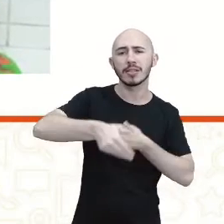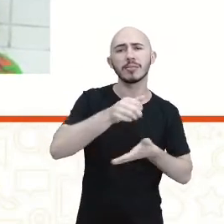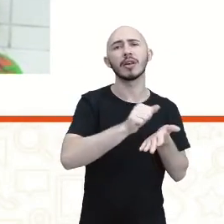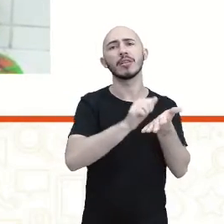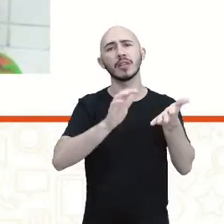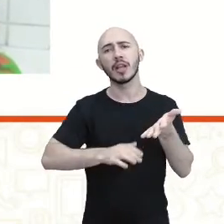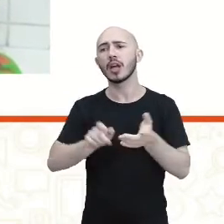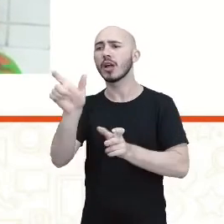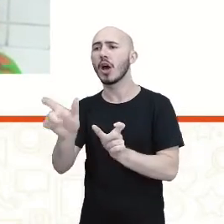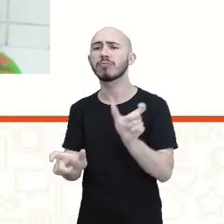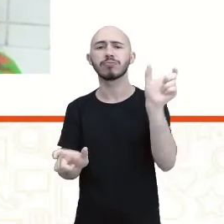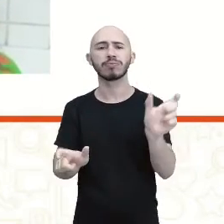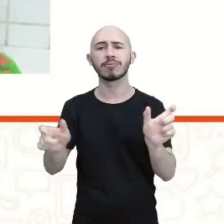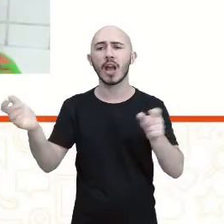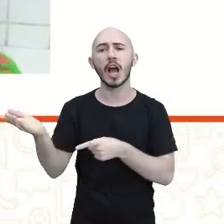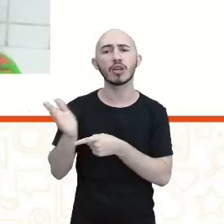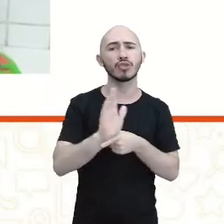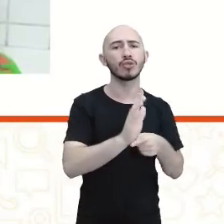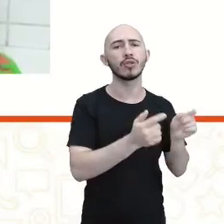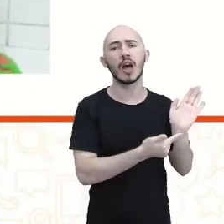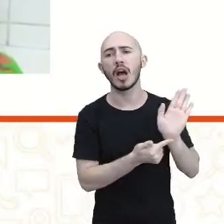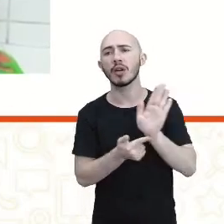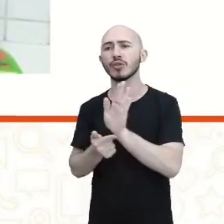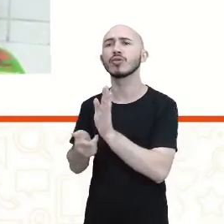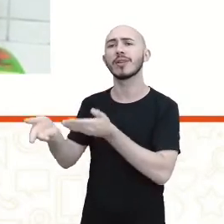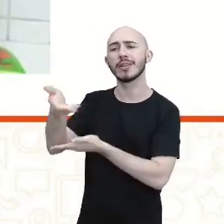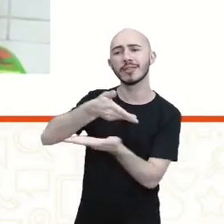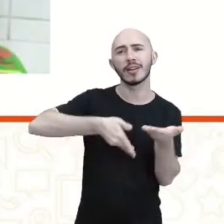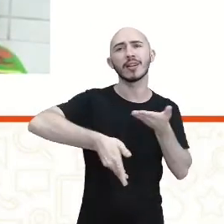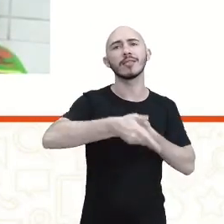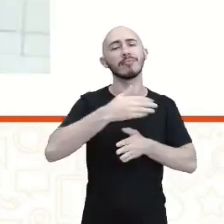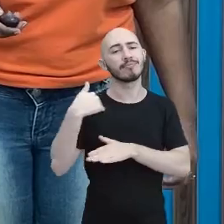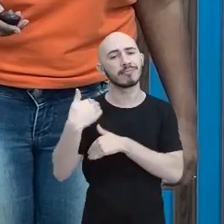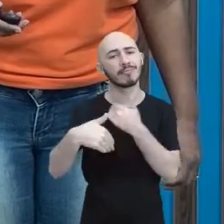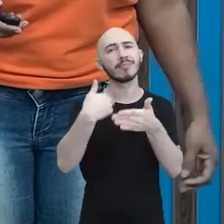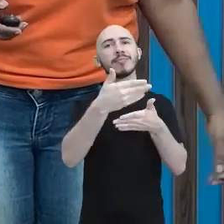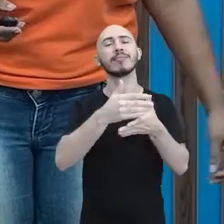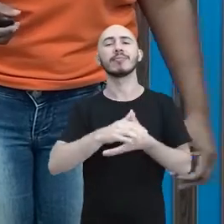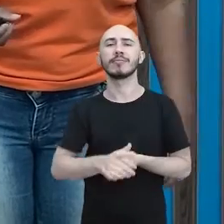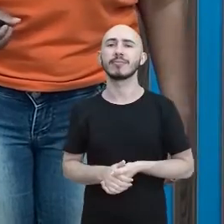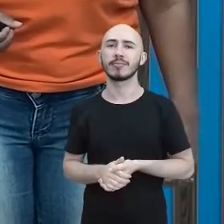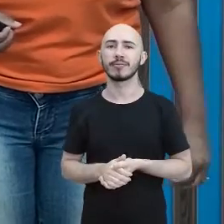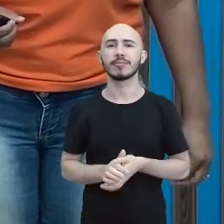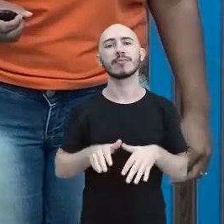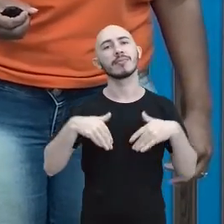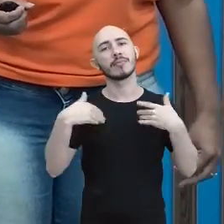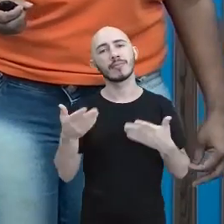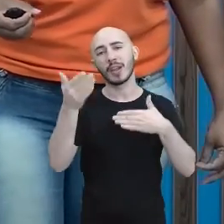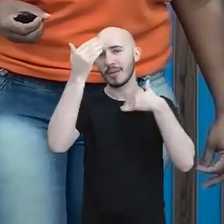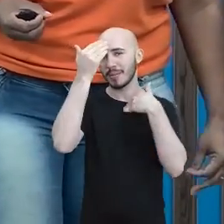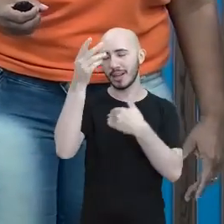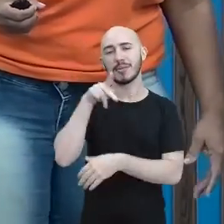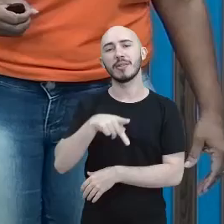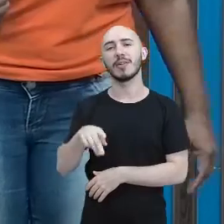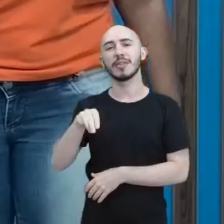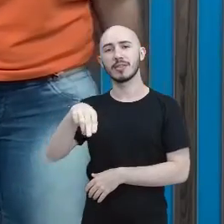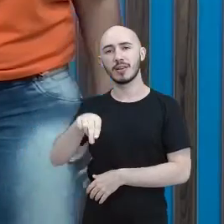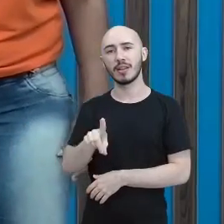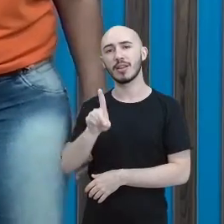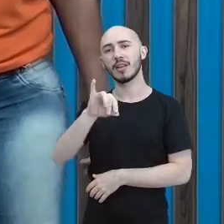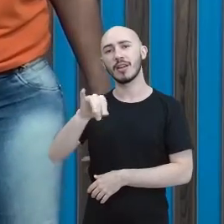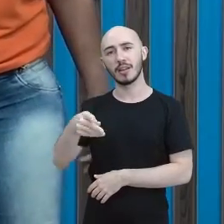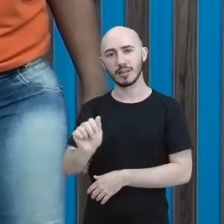ajudando o outro nesse processo de construção. Obrigada, professora Nádija, ao